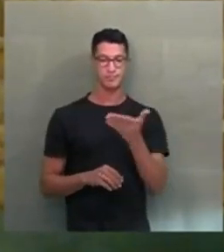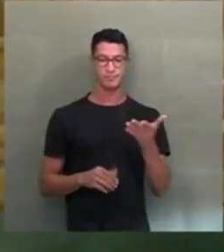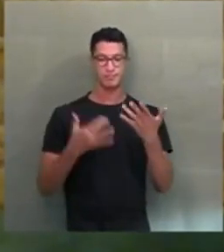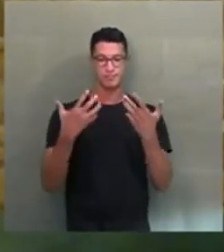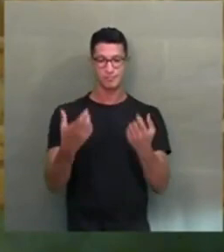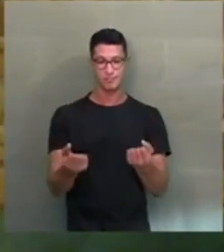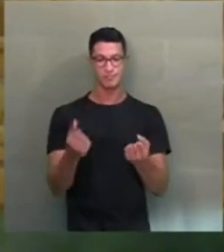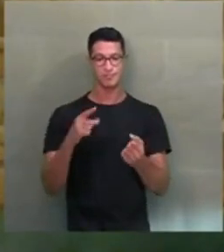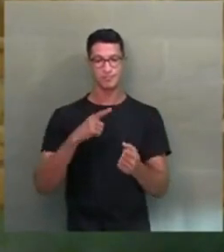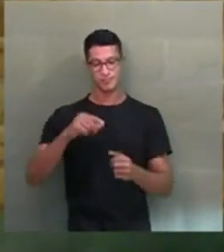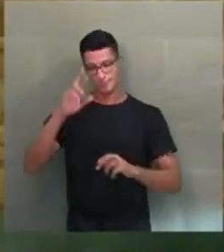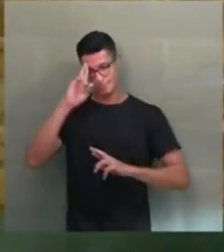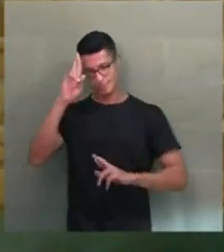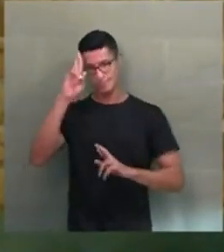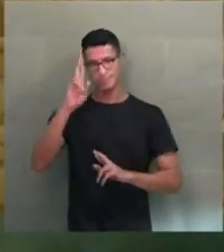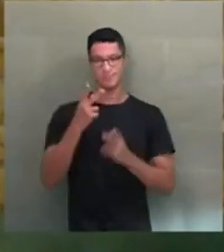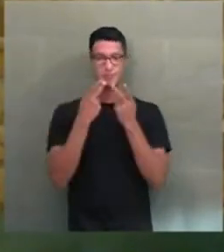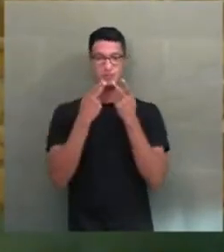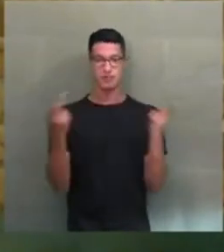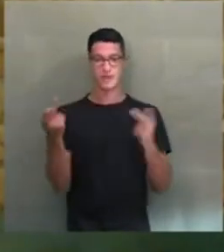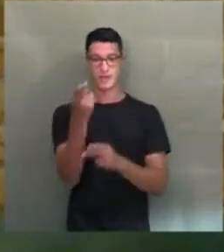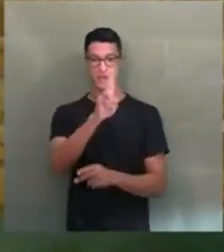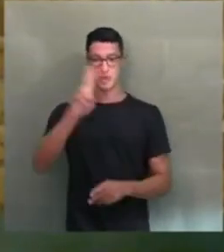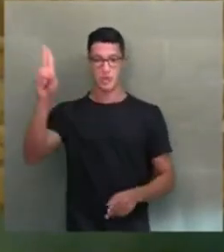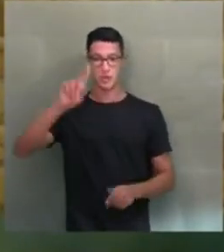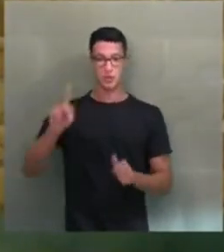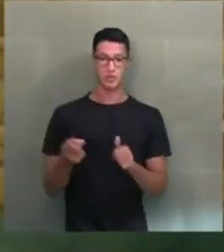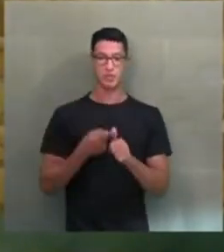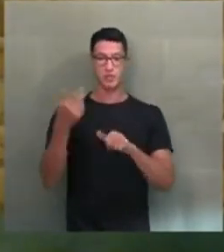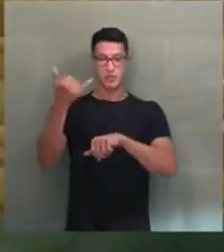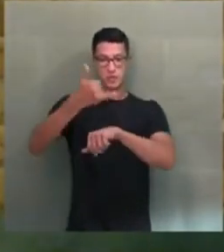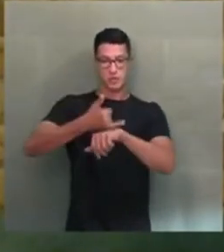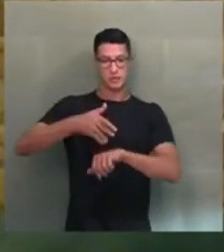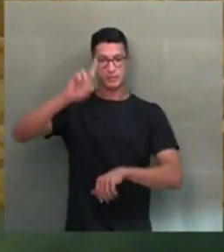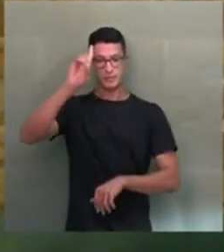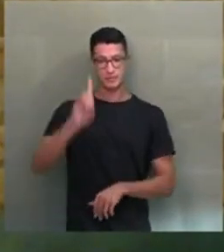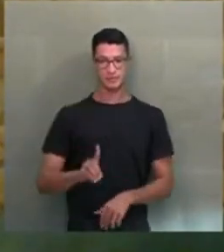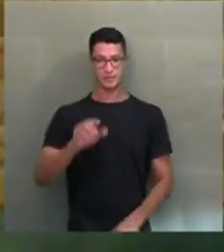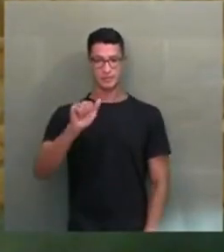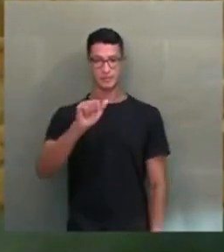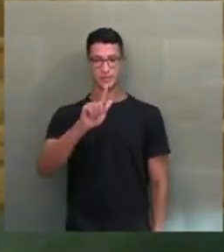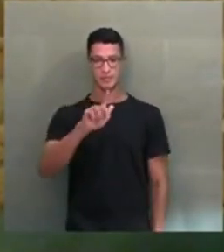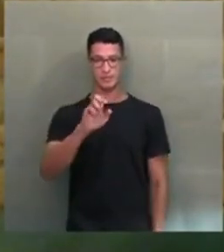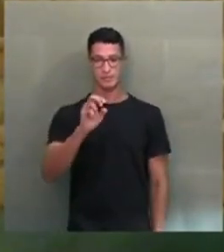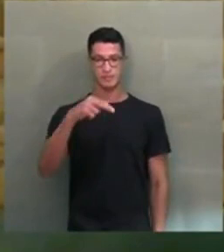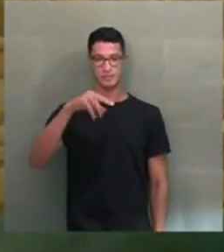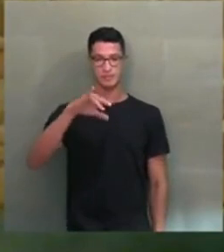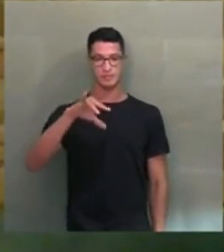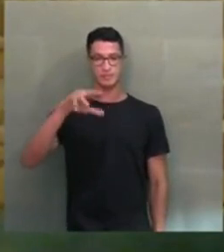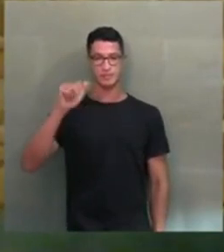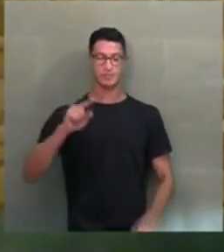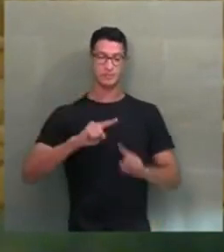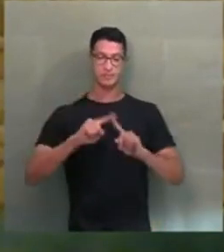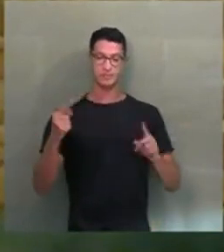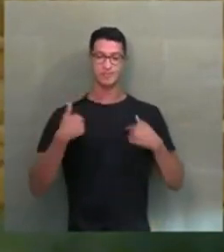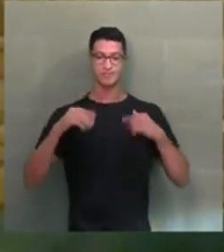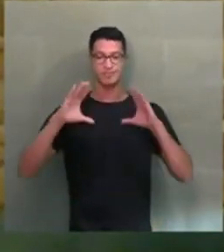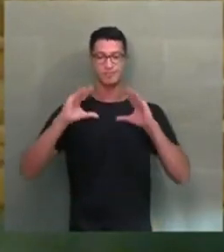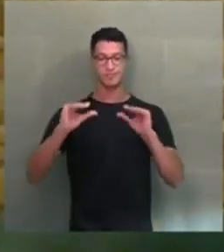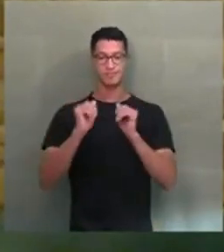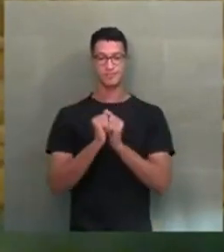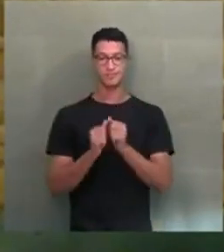citaram, e honrada de falar em nome dos primeiros chefes e diretores da agência. Mas fico mais confortável